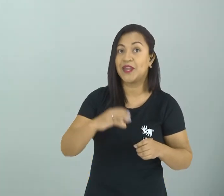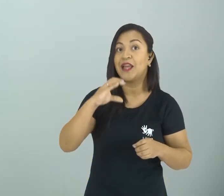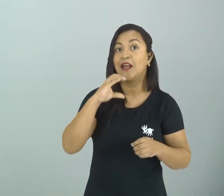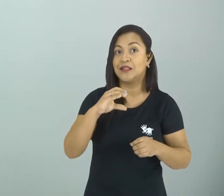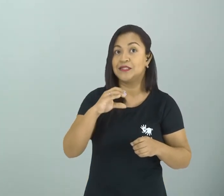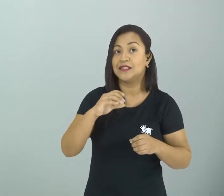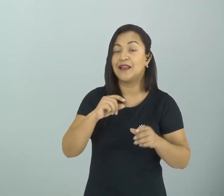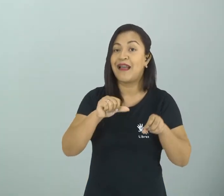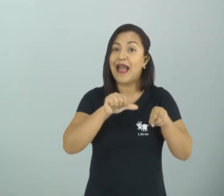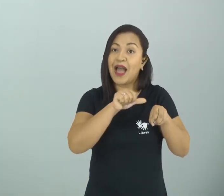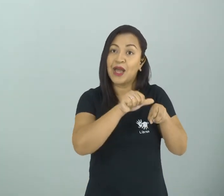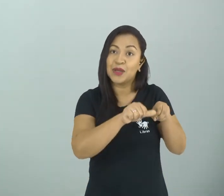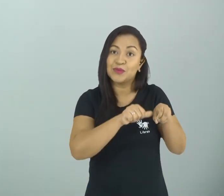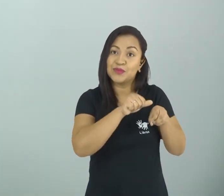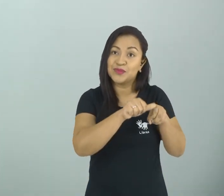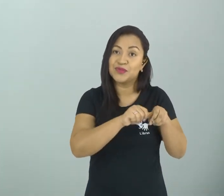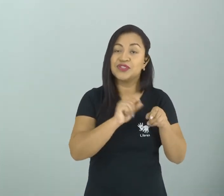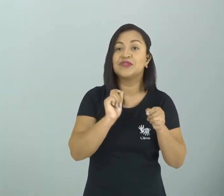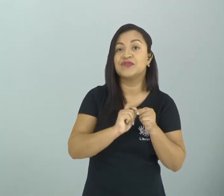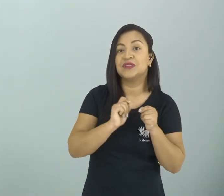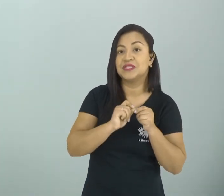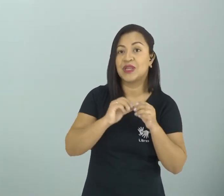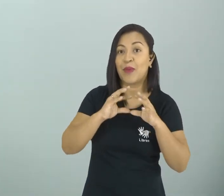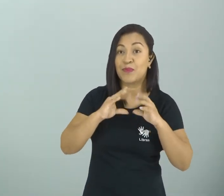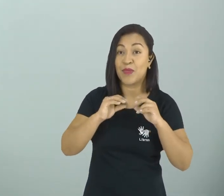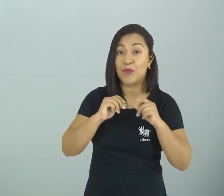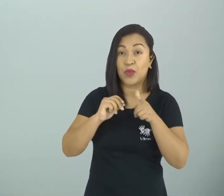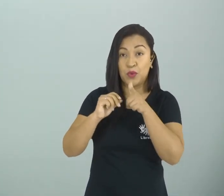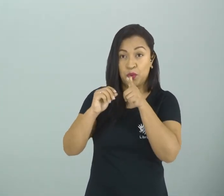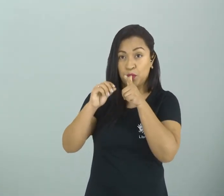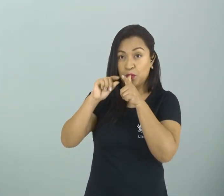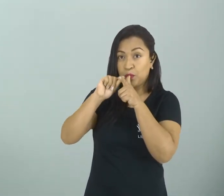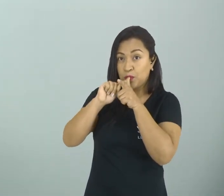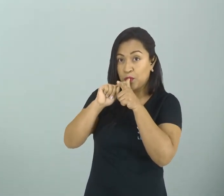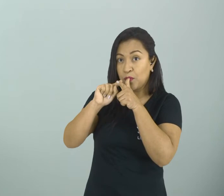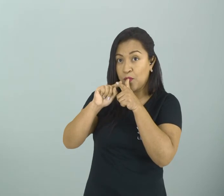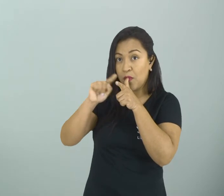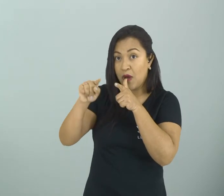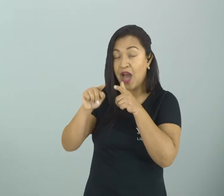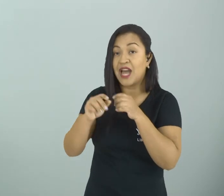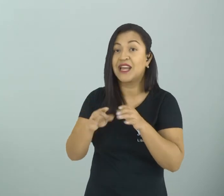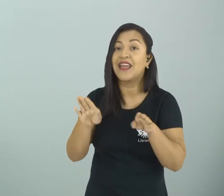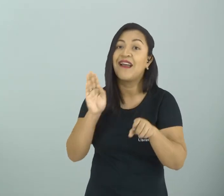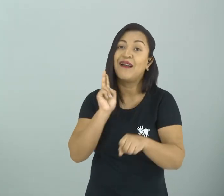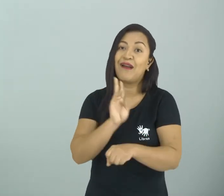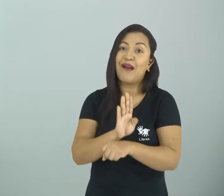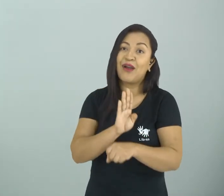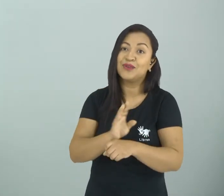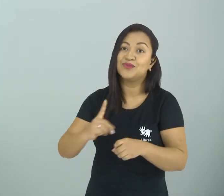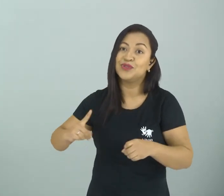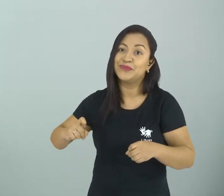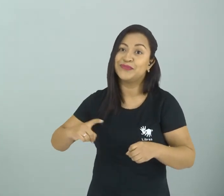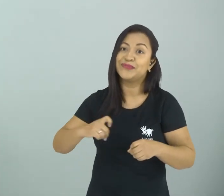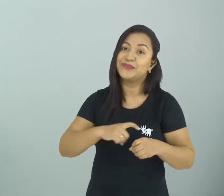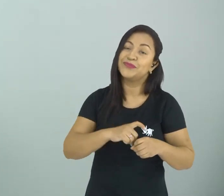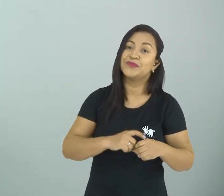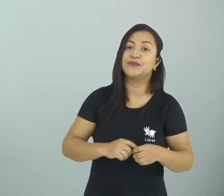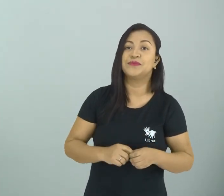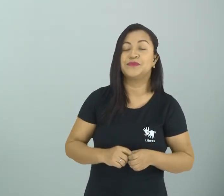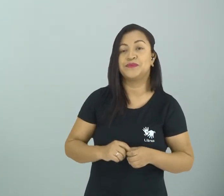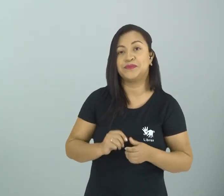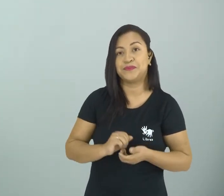produzir líquidos que vão compor o sêmen que vai transportar o espermatozoide no momento da